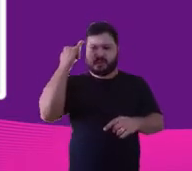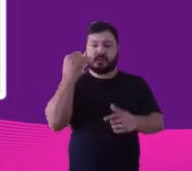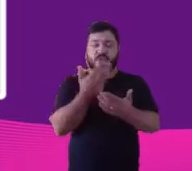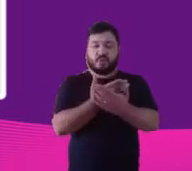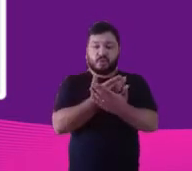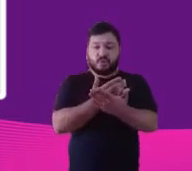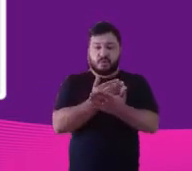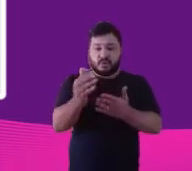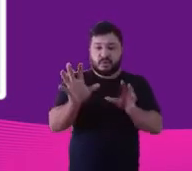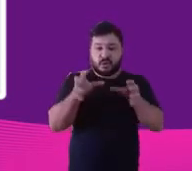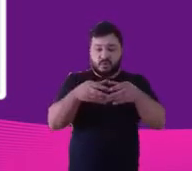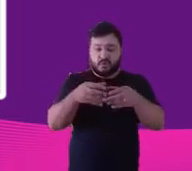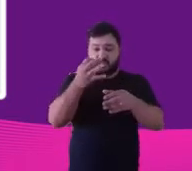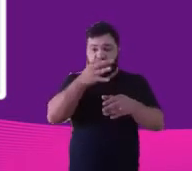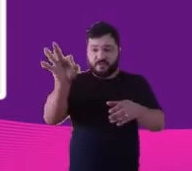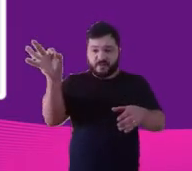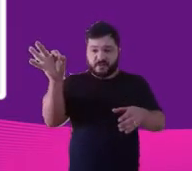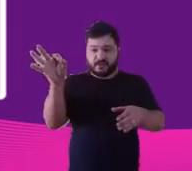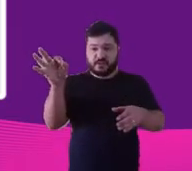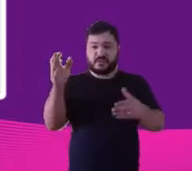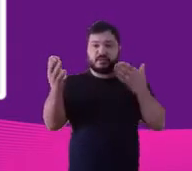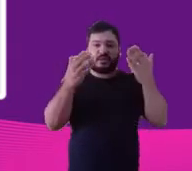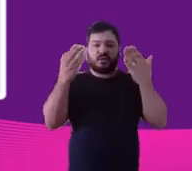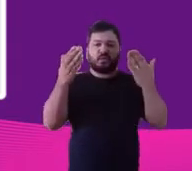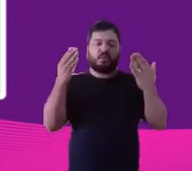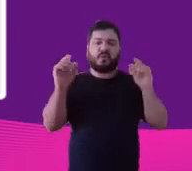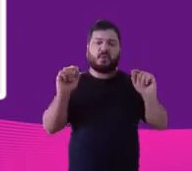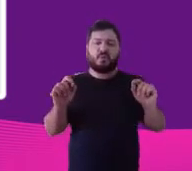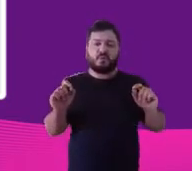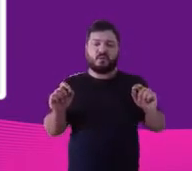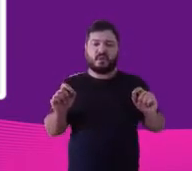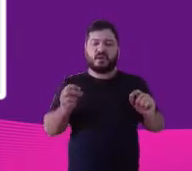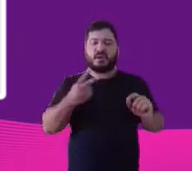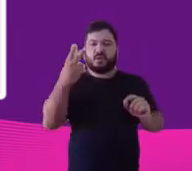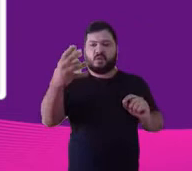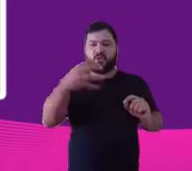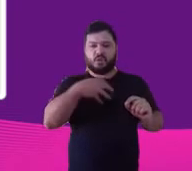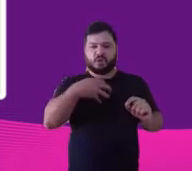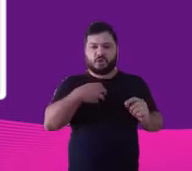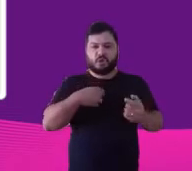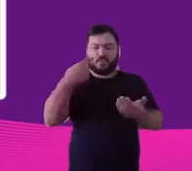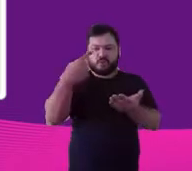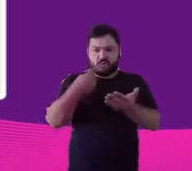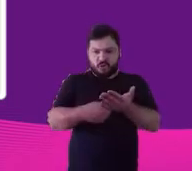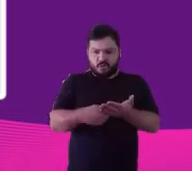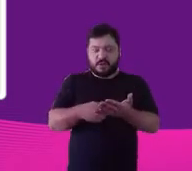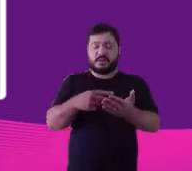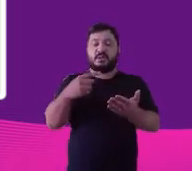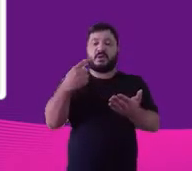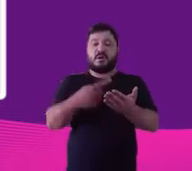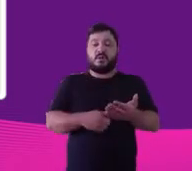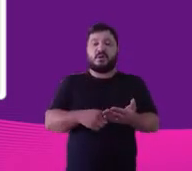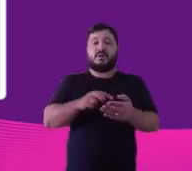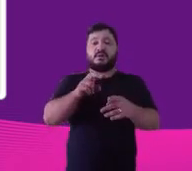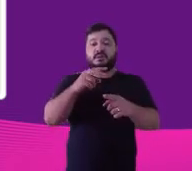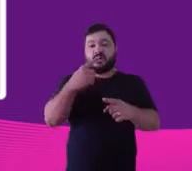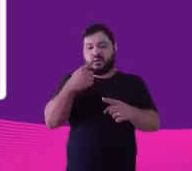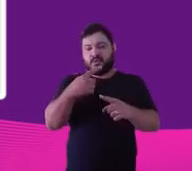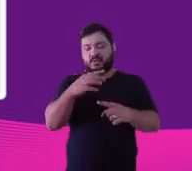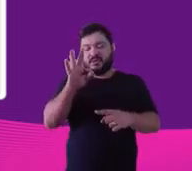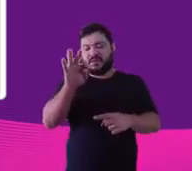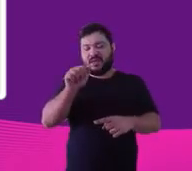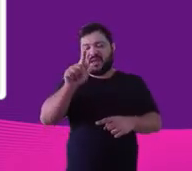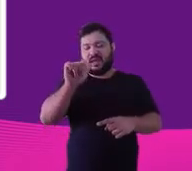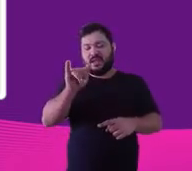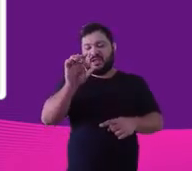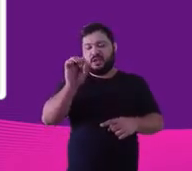estudo inicial dos grupos francês né comparou a dois tipos de combinação né a combinação bortezomib talidomida